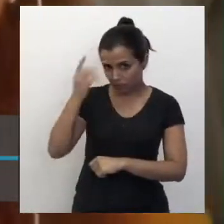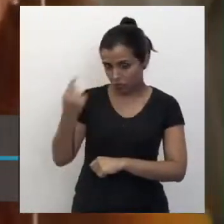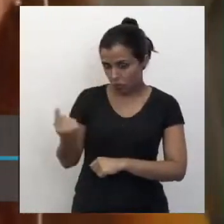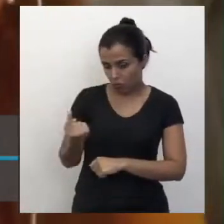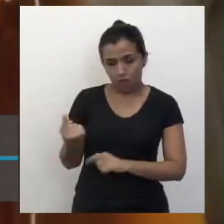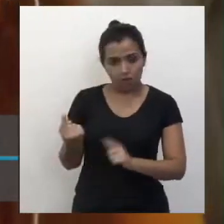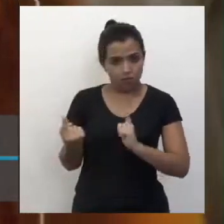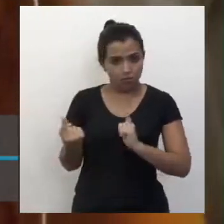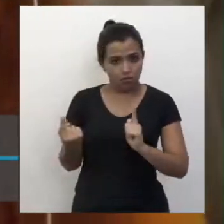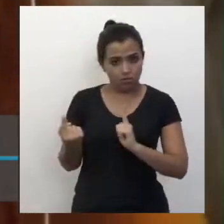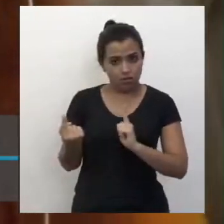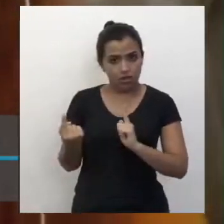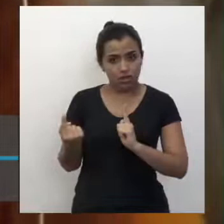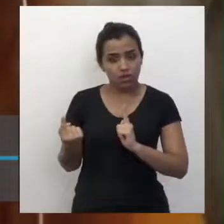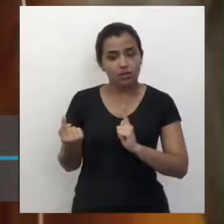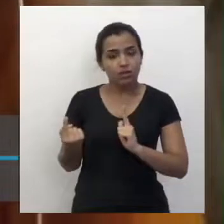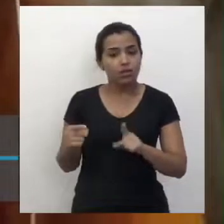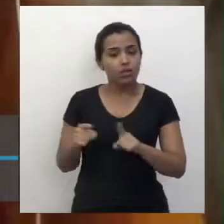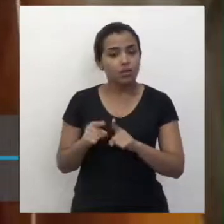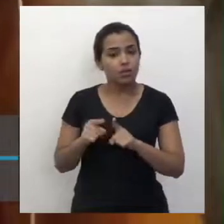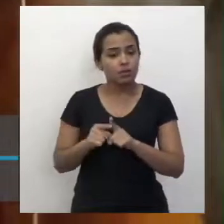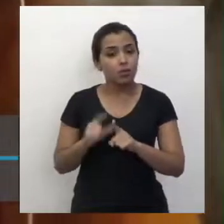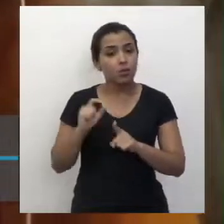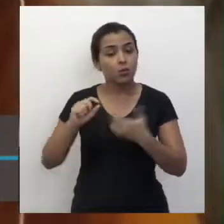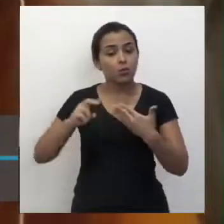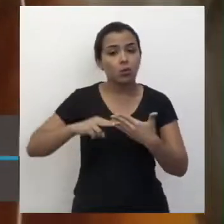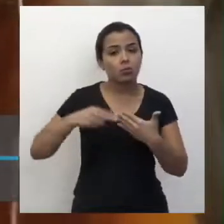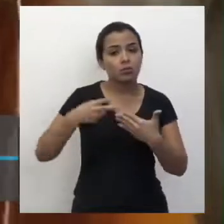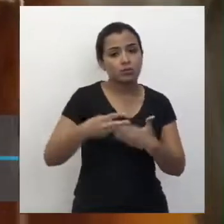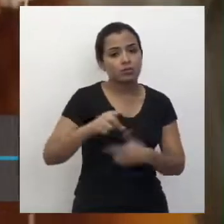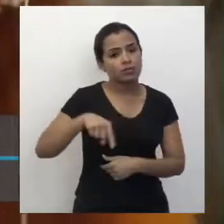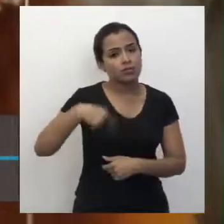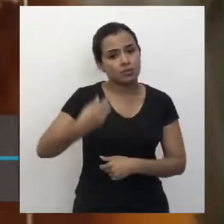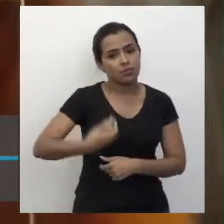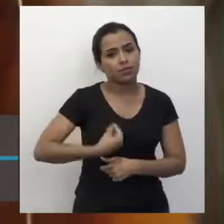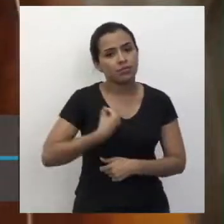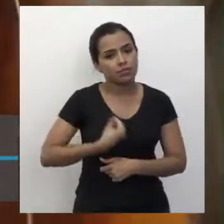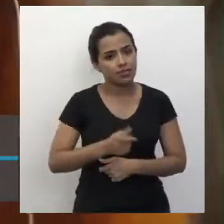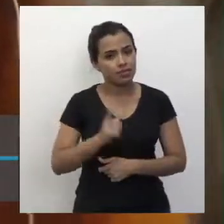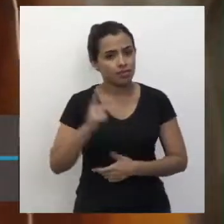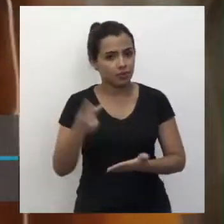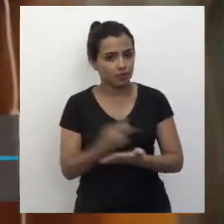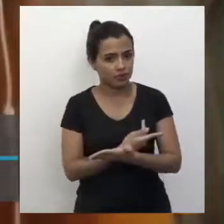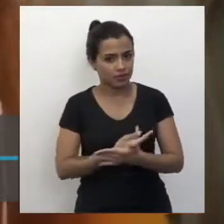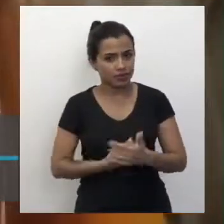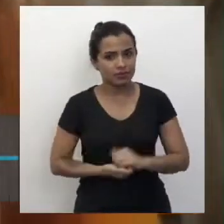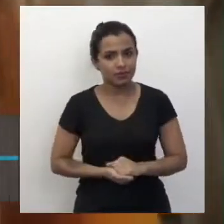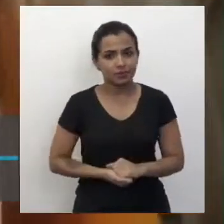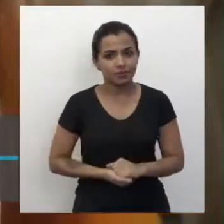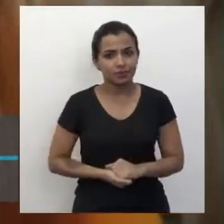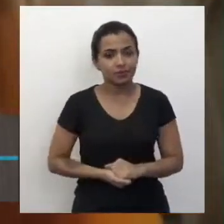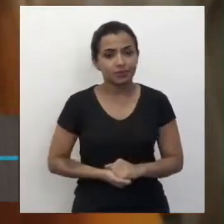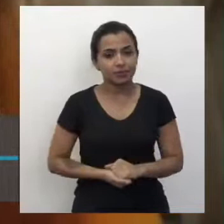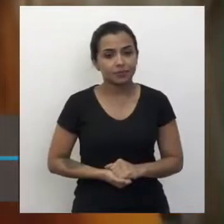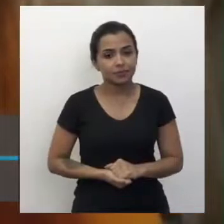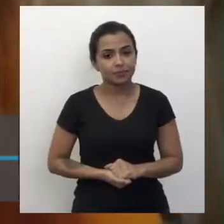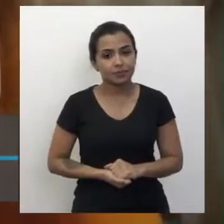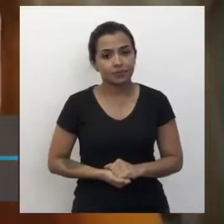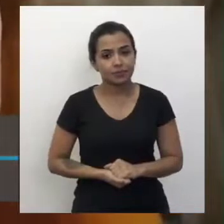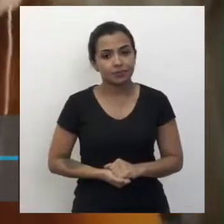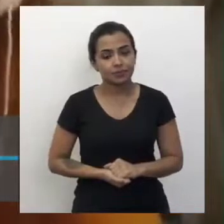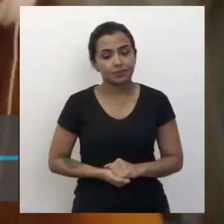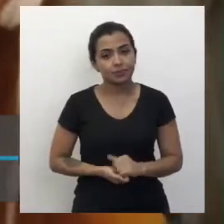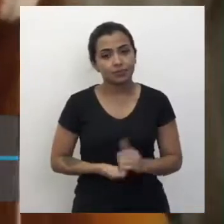né, que a vida vai nos impondo, né, ao longo da nossa trajetória. E eu gostaria, então,